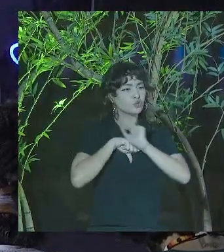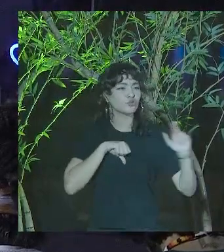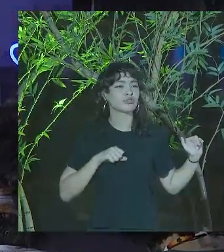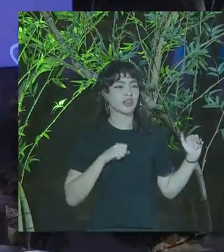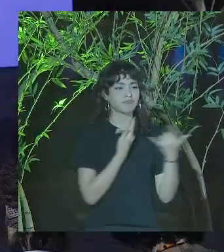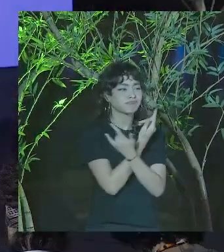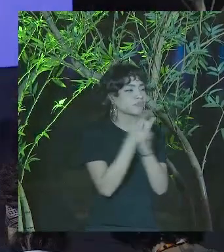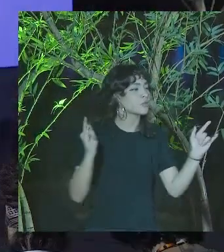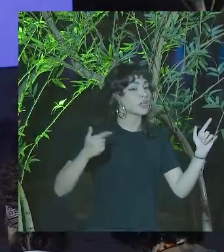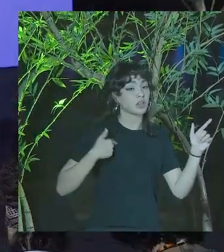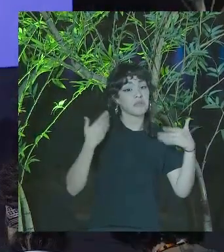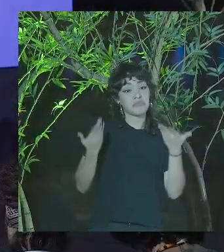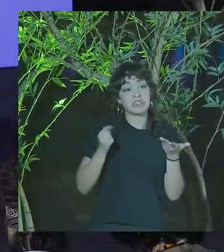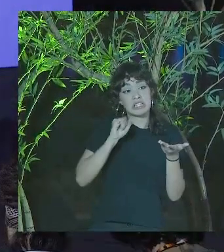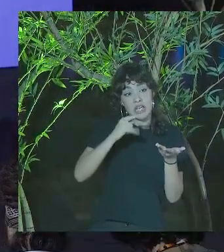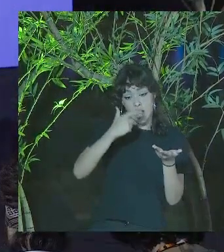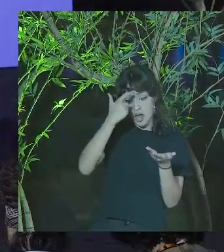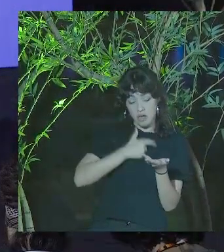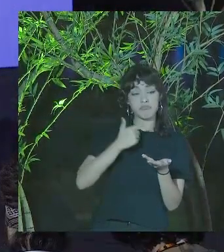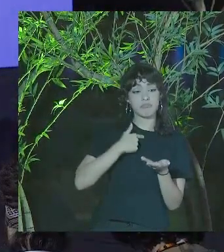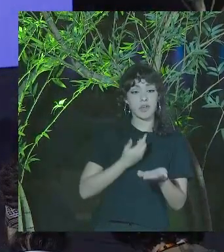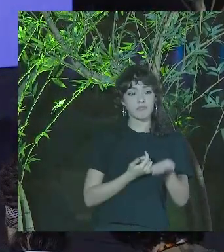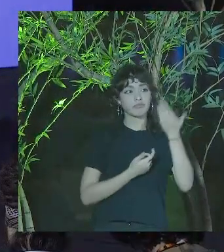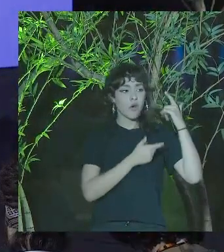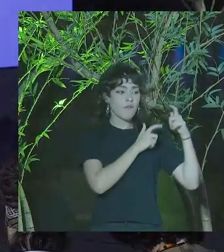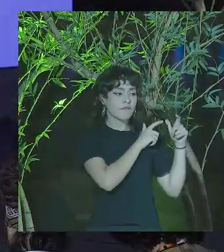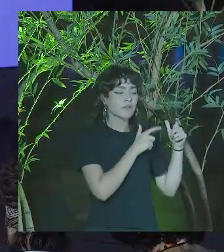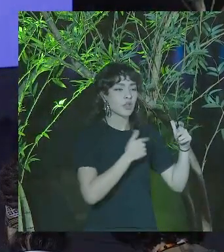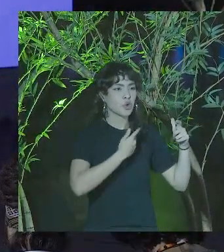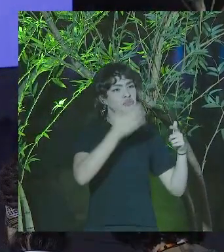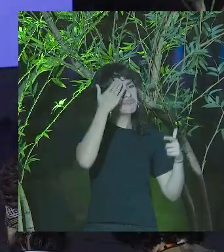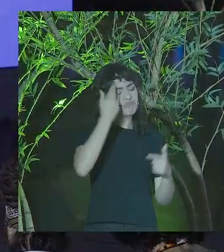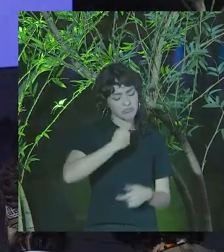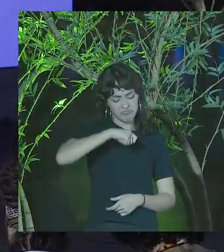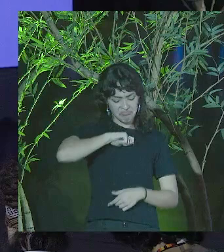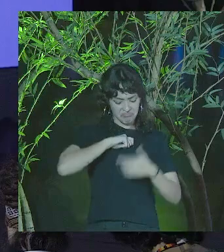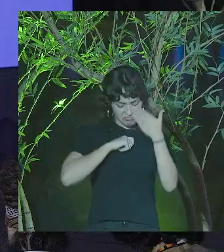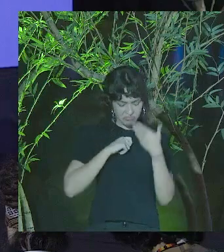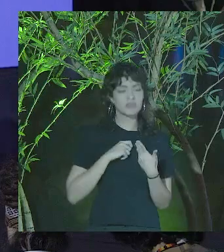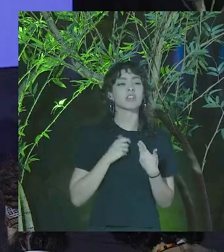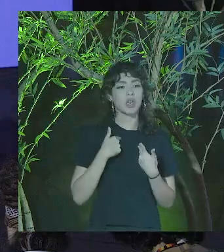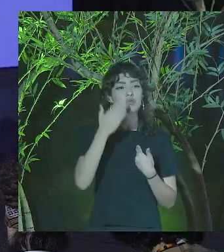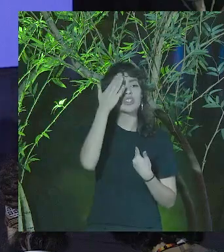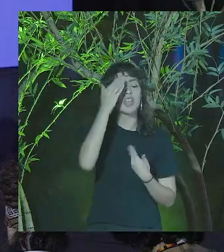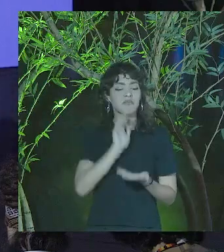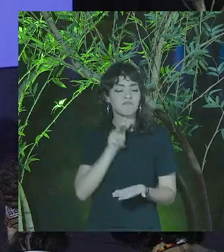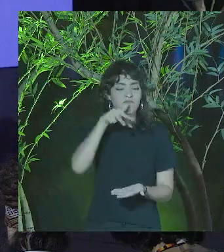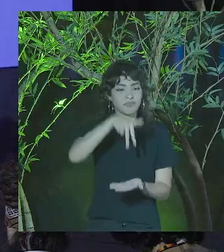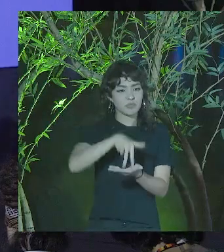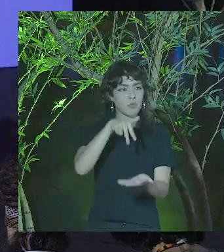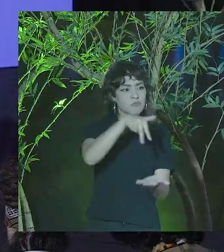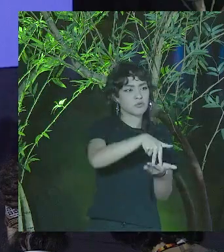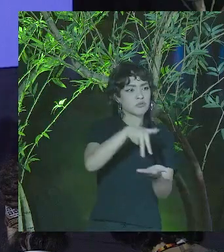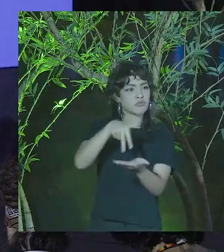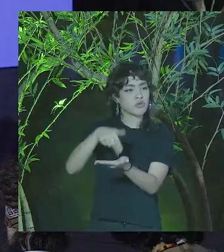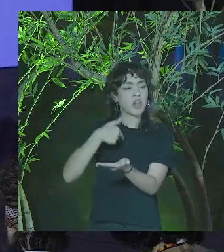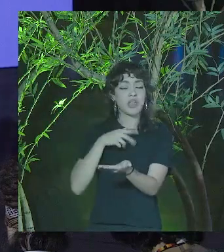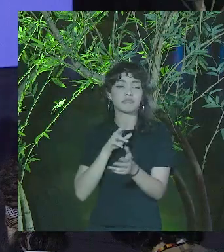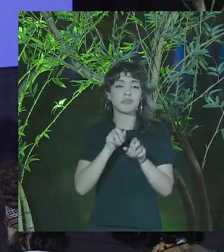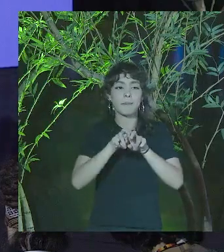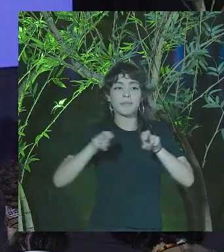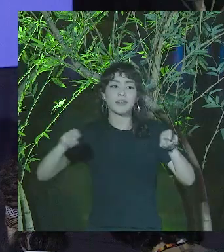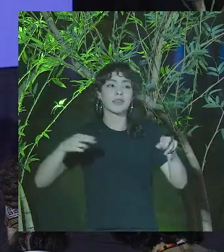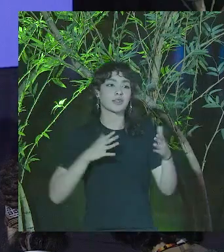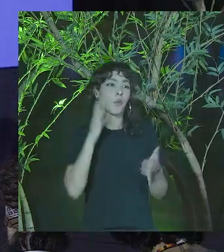eu, que venho de onde eu venho, que eu sei quem eu sou, estou ocupando um determinado lugar, uma mesa, estou